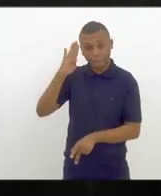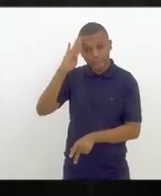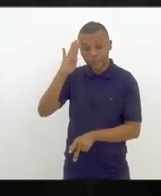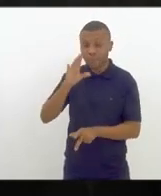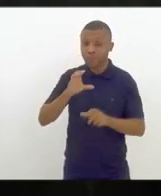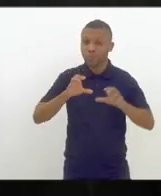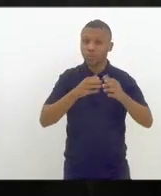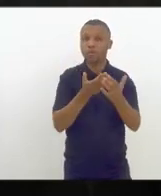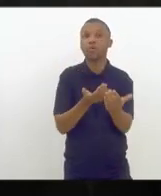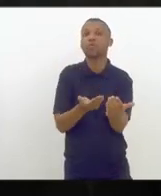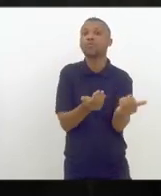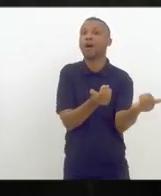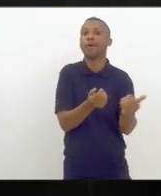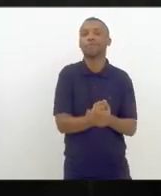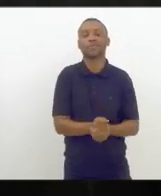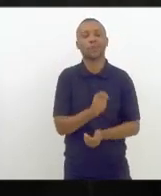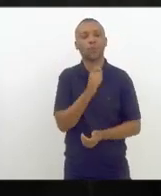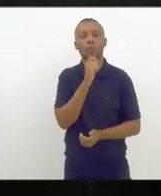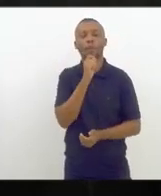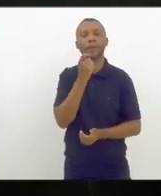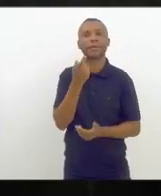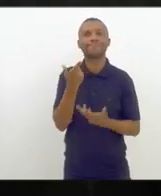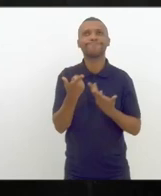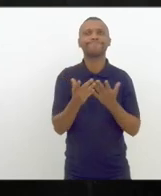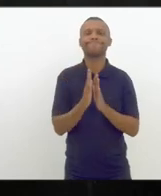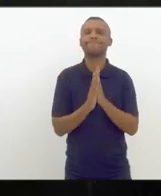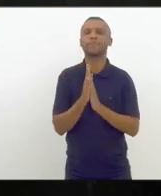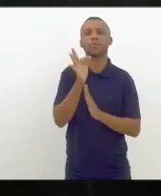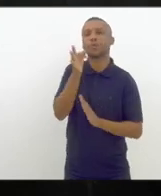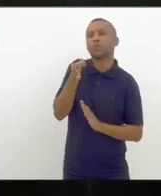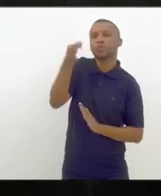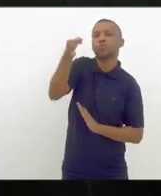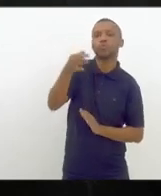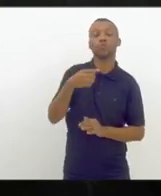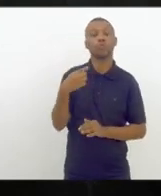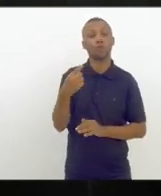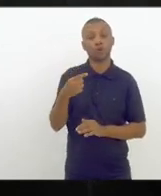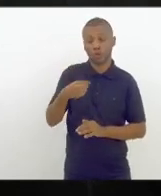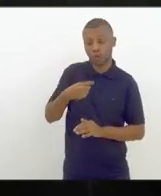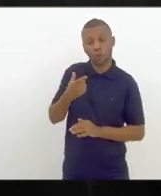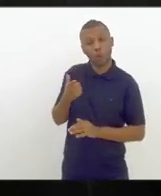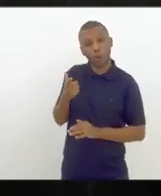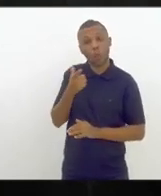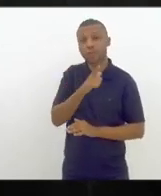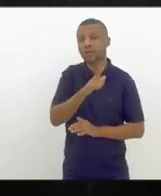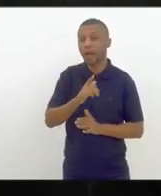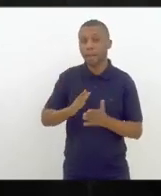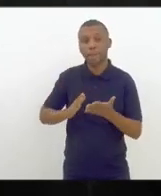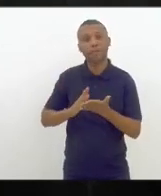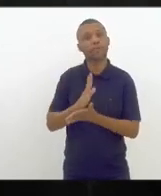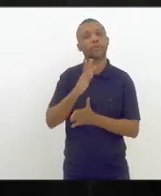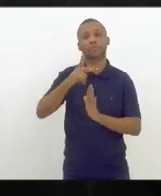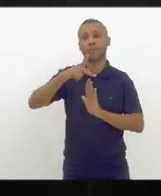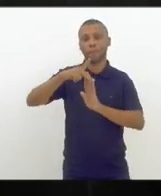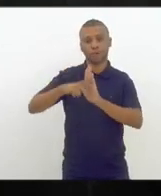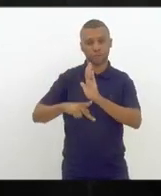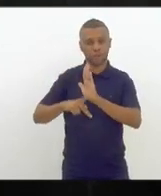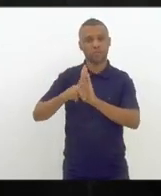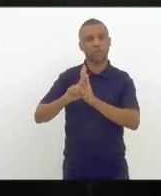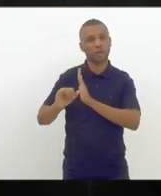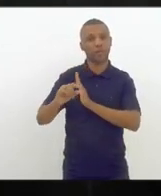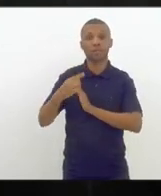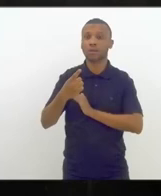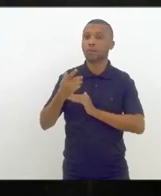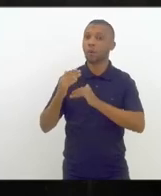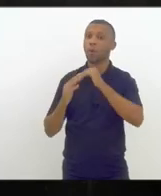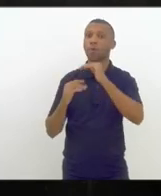principalmente, estavam sem perspectiva. Eu consegui também aprovação de um projeto. Estamos construindo